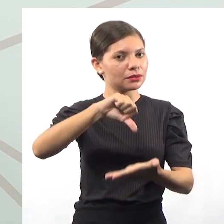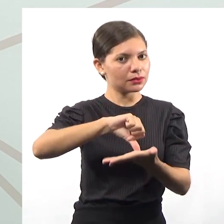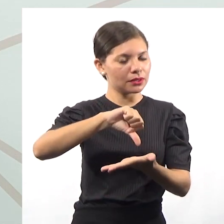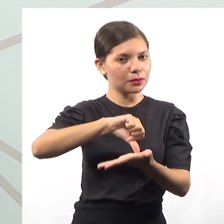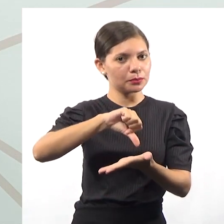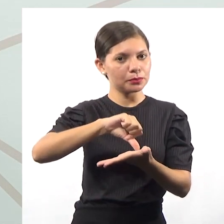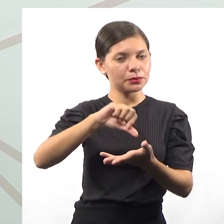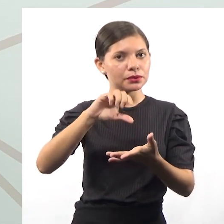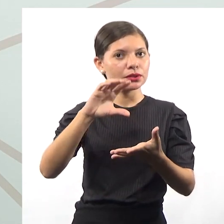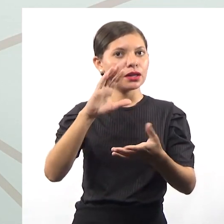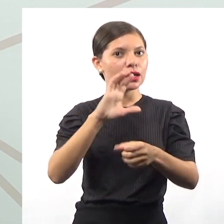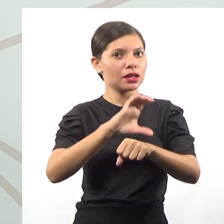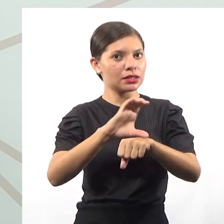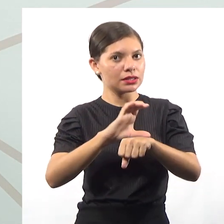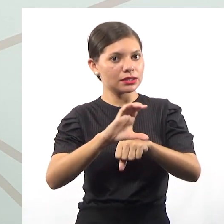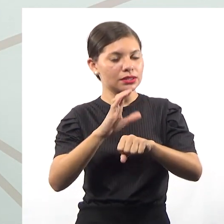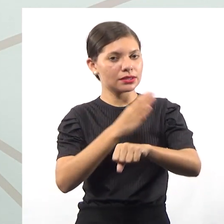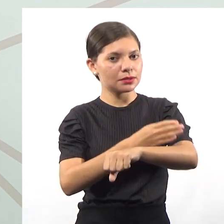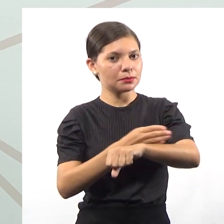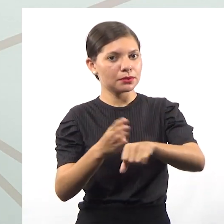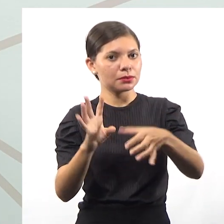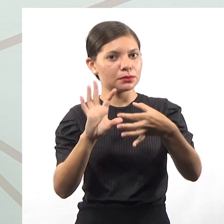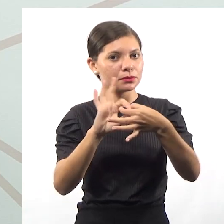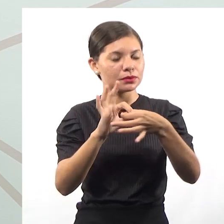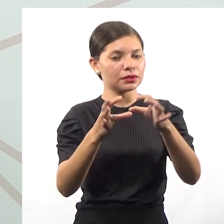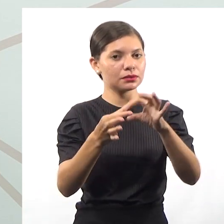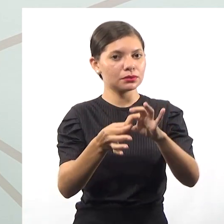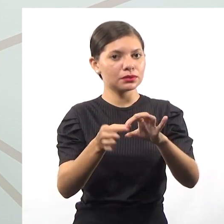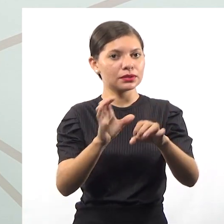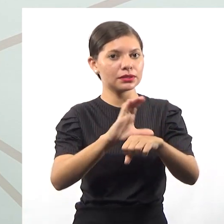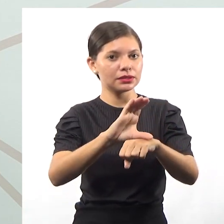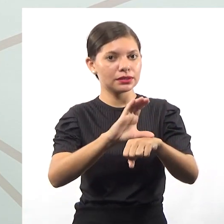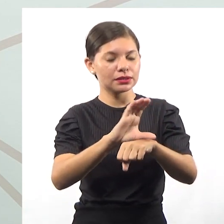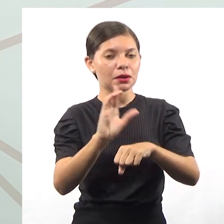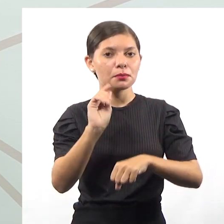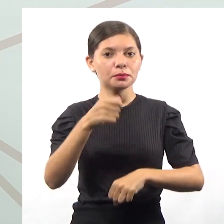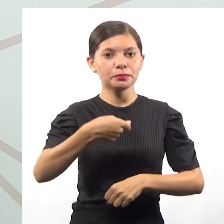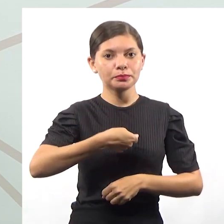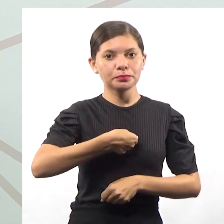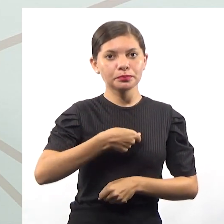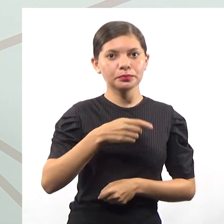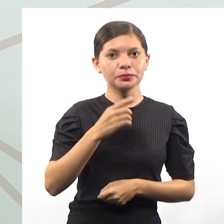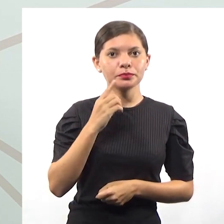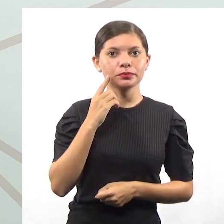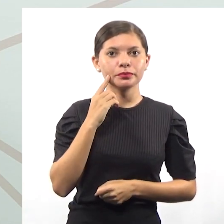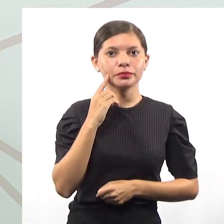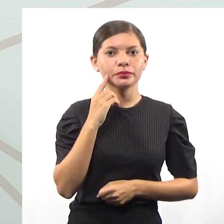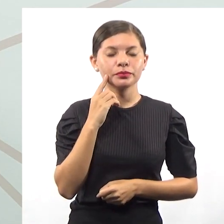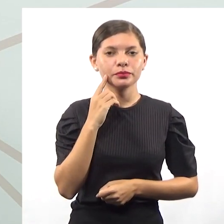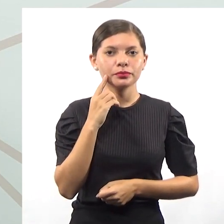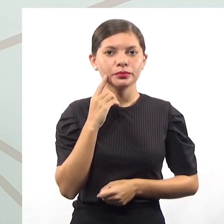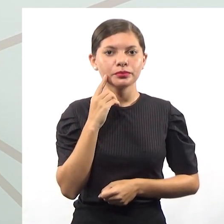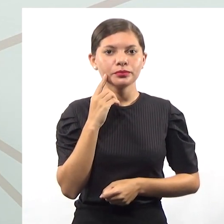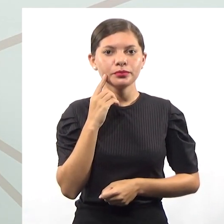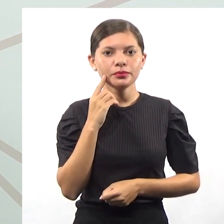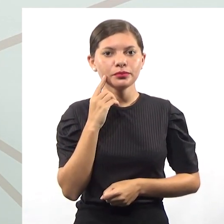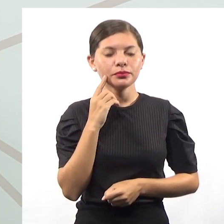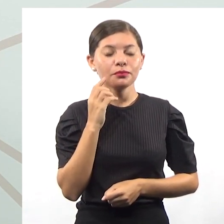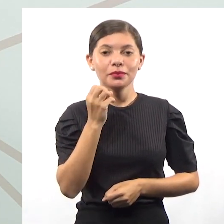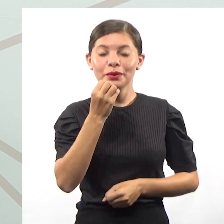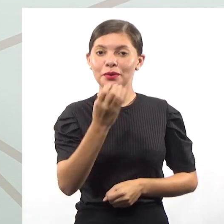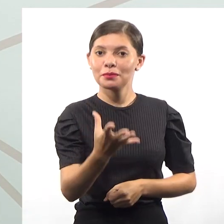campus, em tons cinza e branco, com conectores cinza. E o meu sinal para a comunidade Libras é